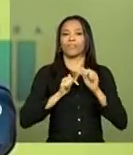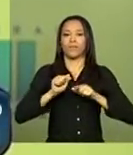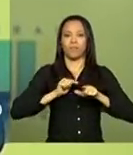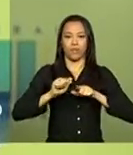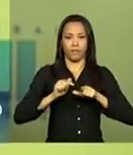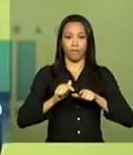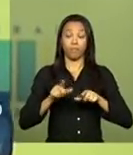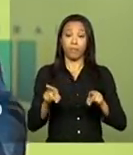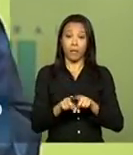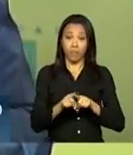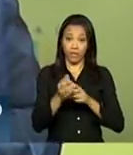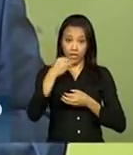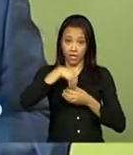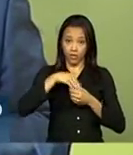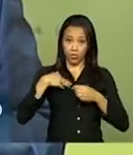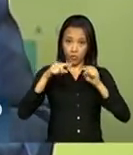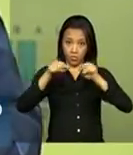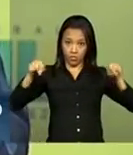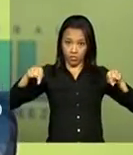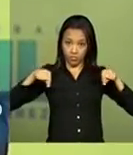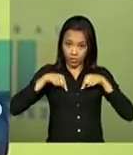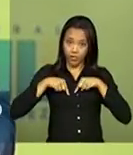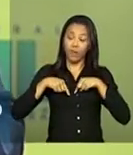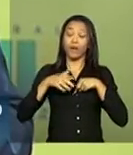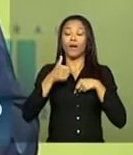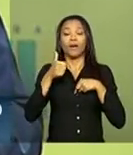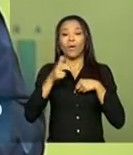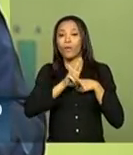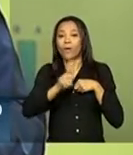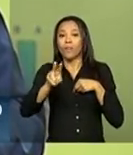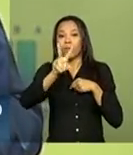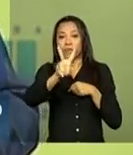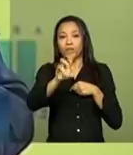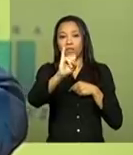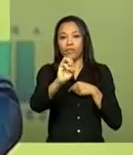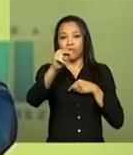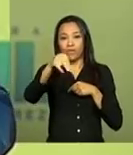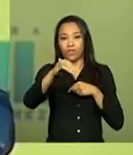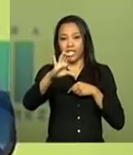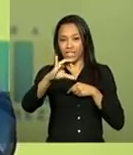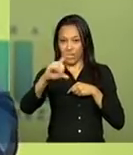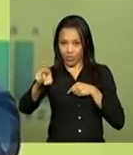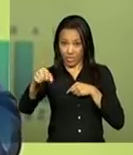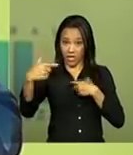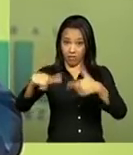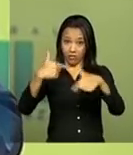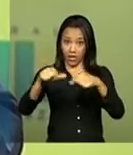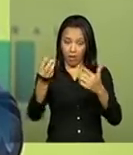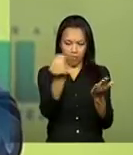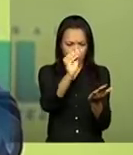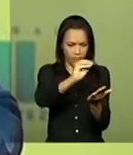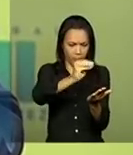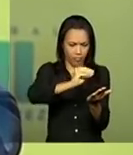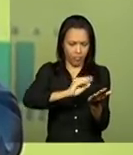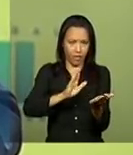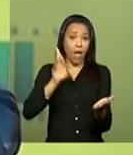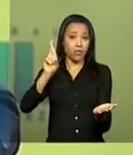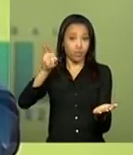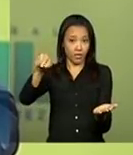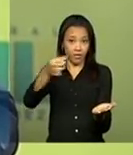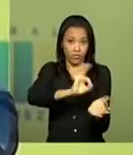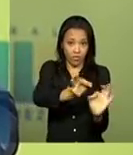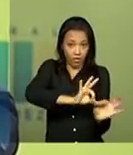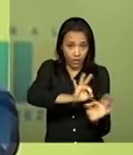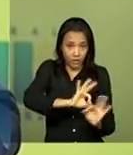meu gabinete, Vinícius, que aguentou toda a agenda maluca que eu sempre tive aqui no Ministério da Educação. A